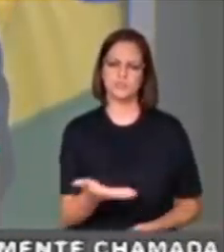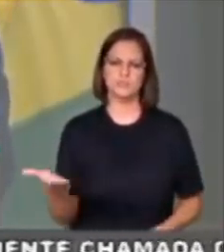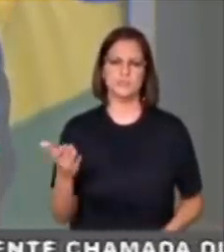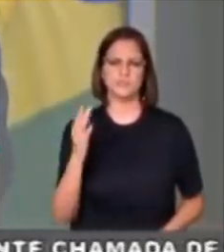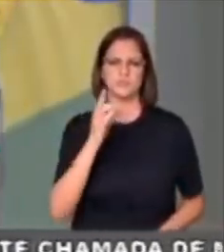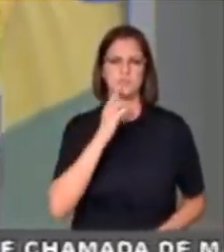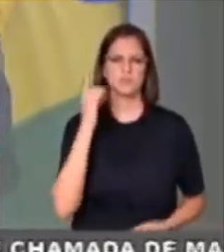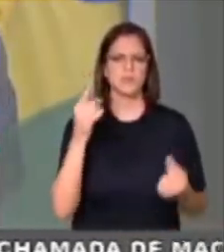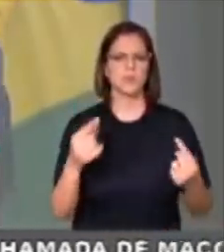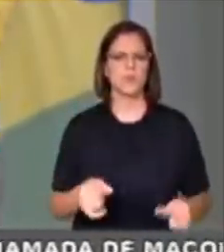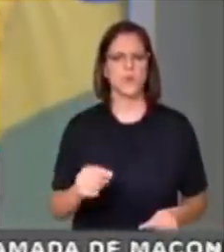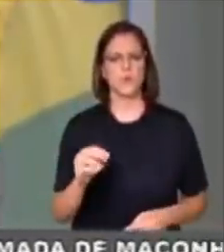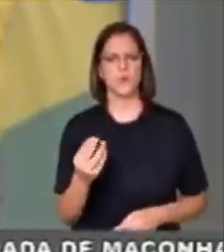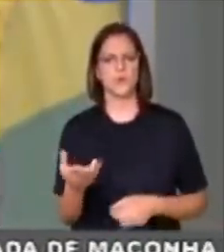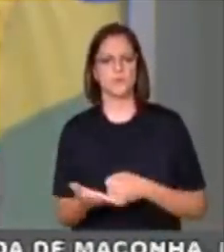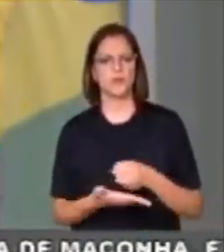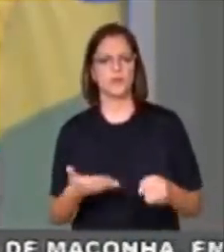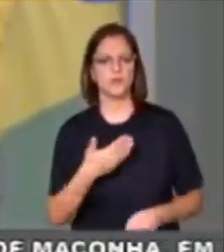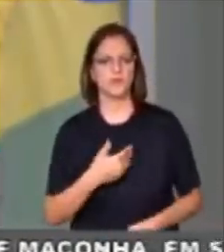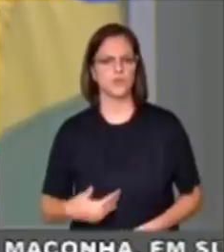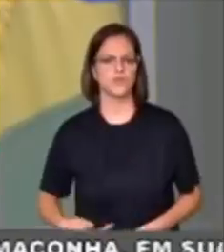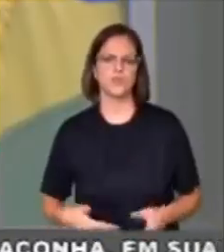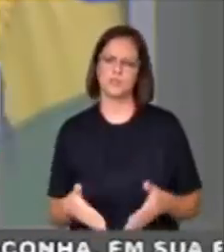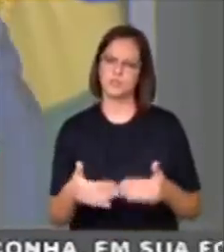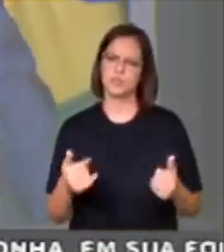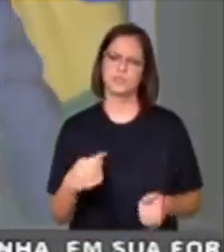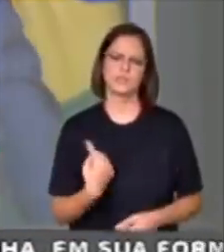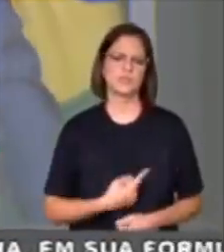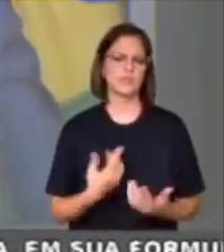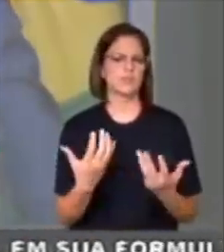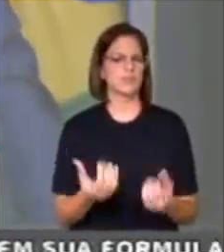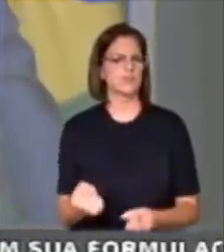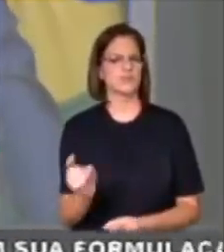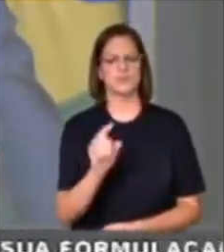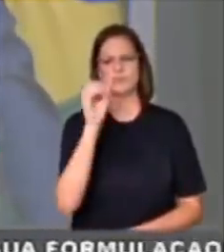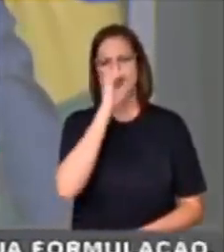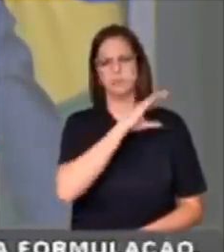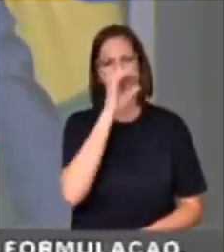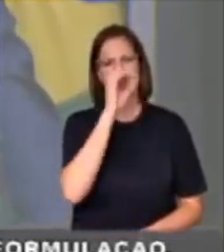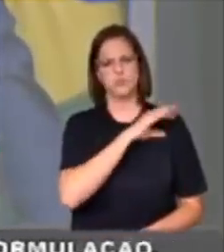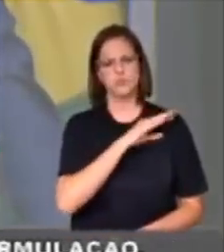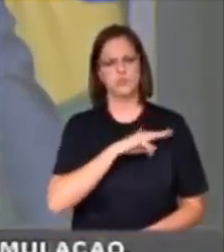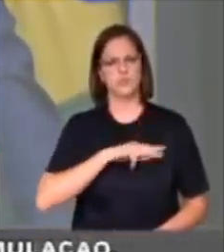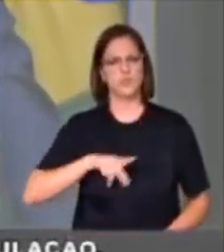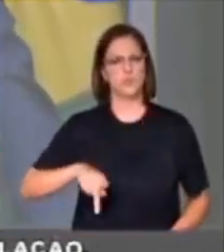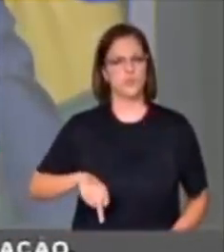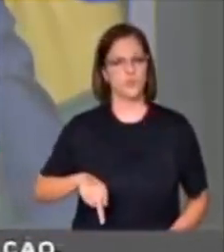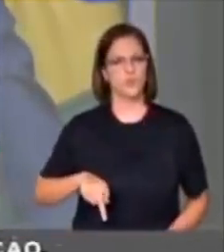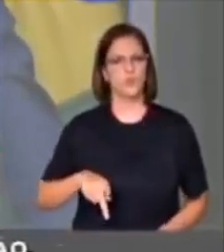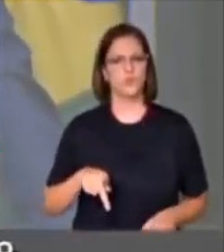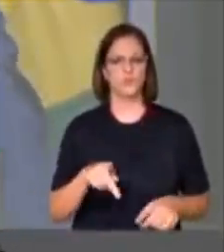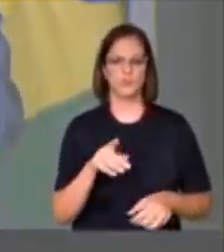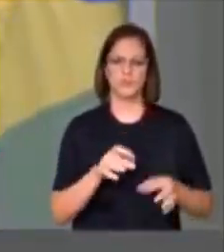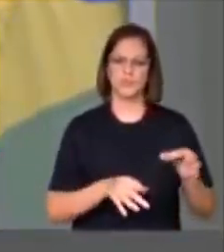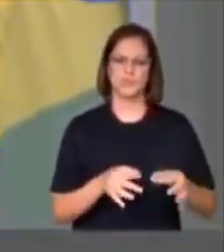de oposição como da base do governo para que nós não aceitemos mais esse abuso do Ministério Público e do